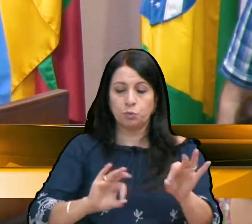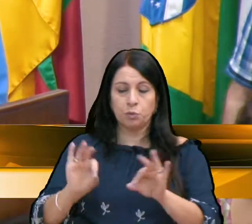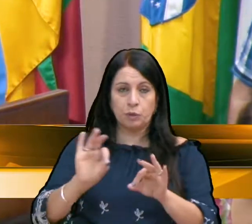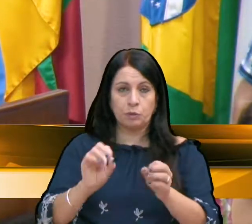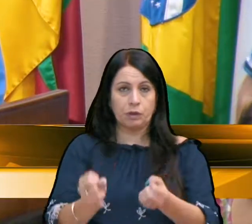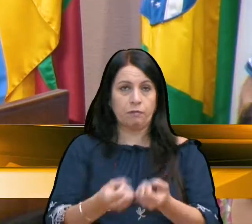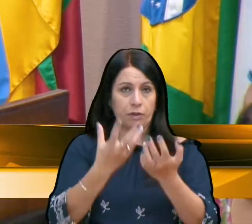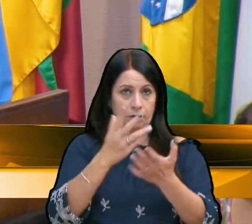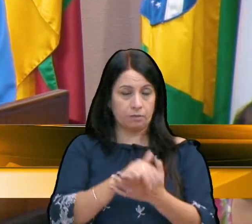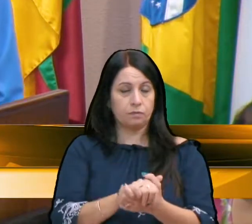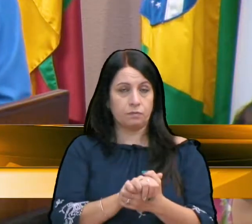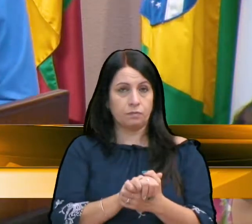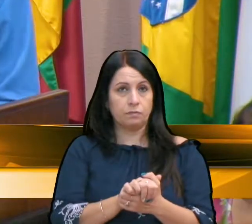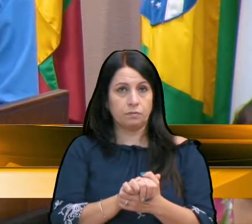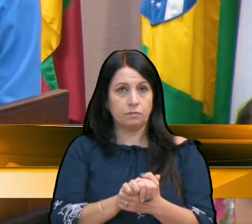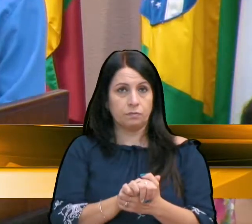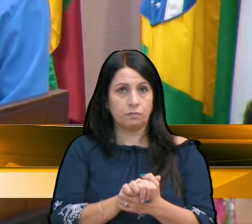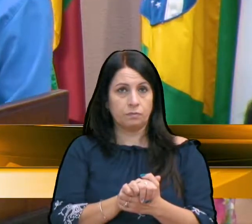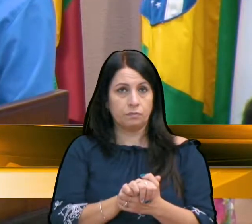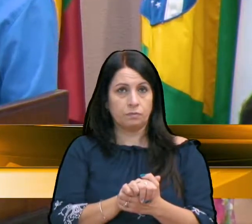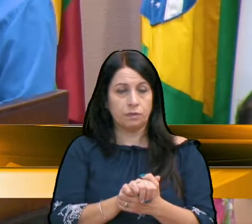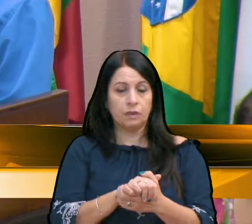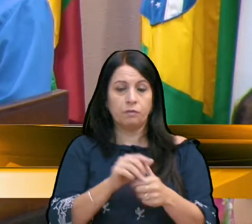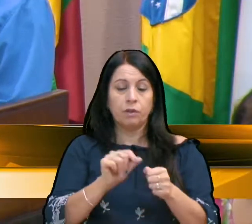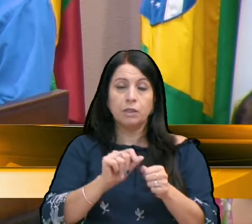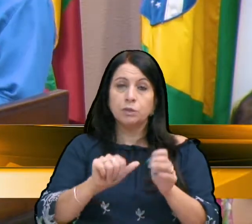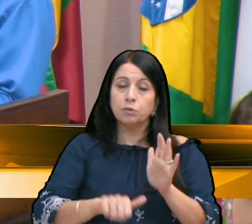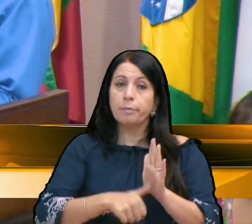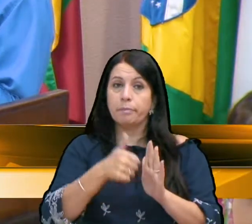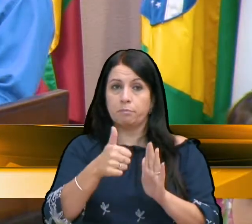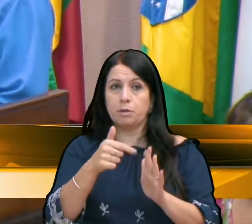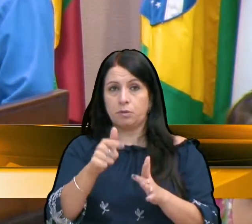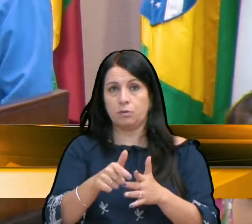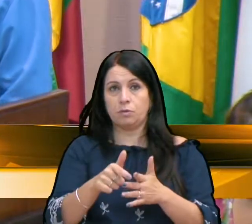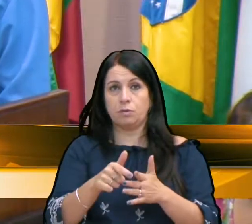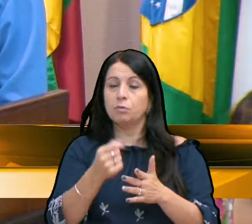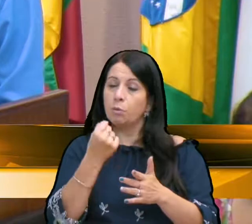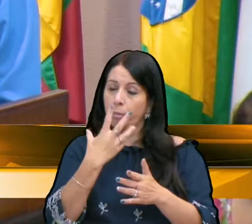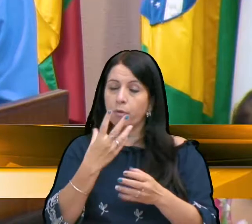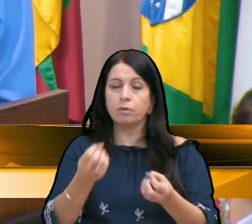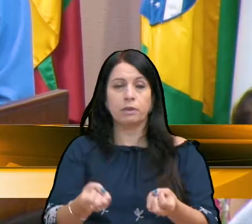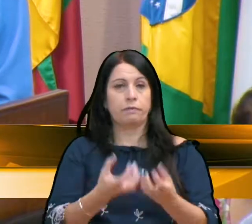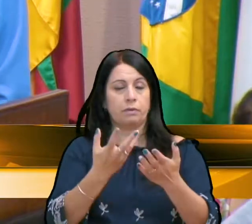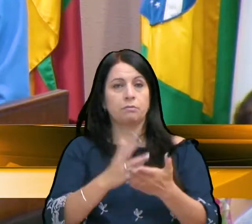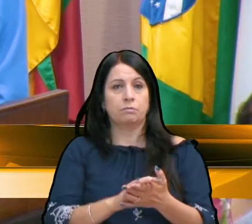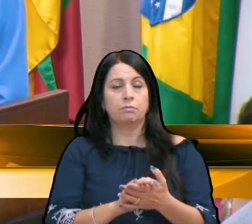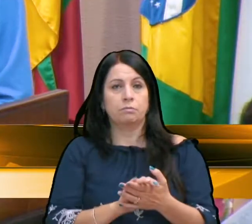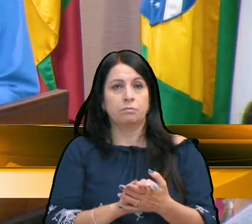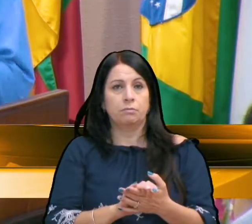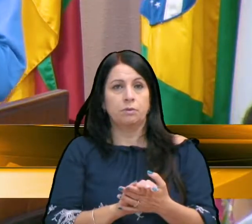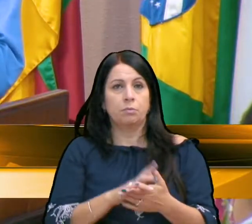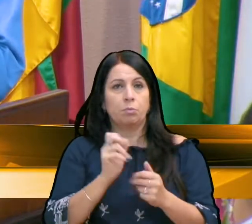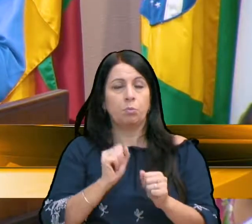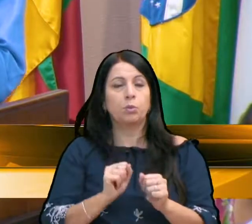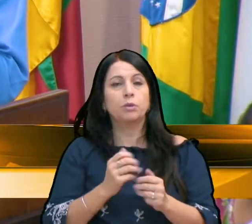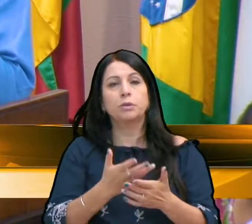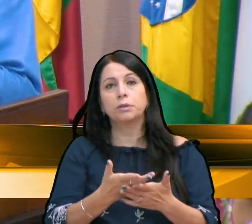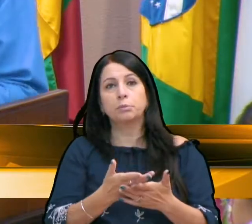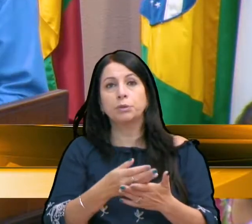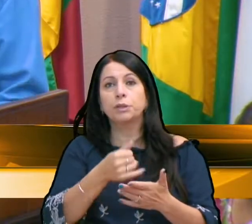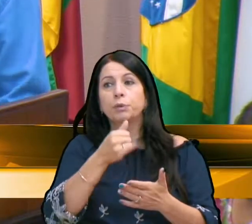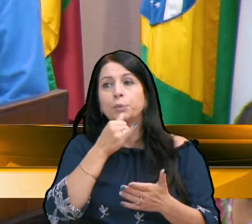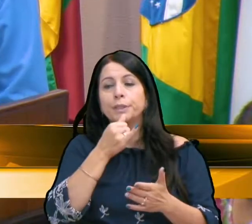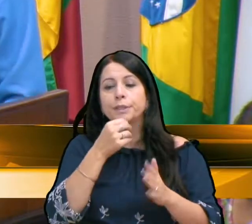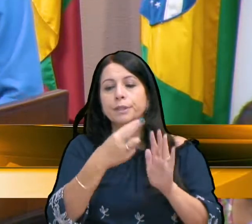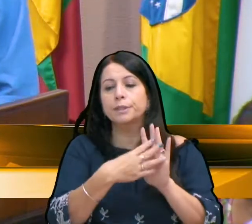dessa festa faça o melhor e uma boa festa, que tenhamos, podemos dar um